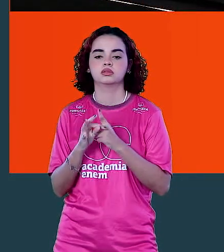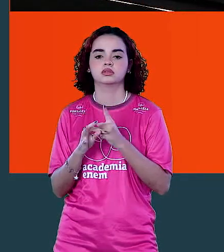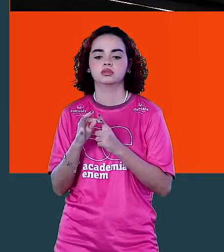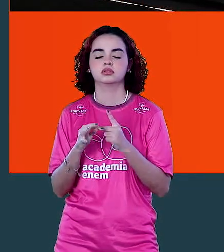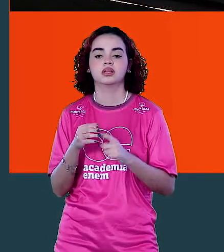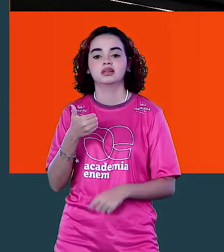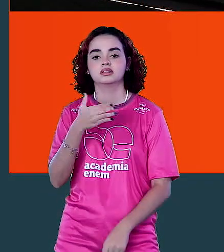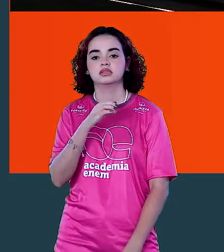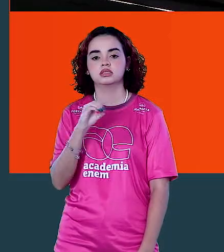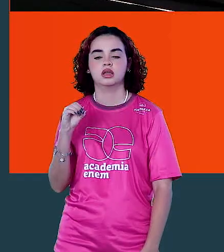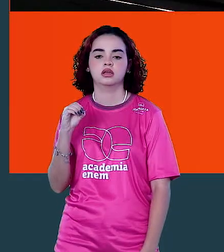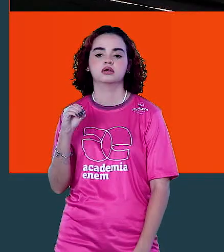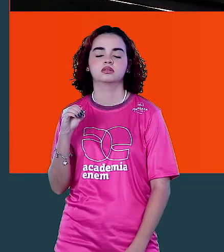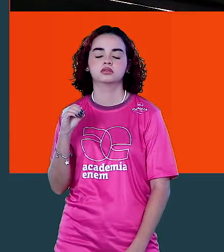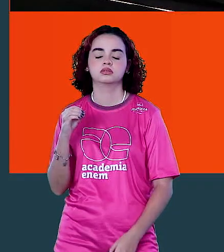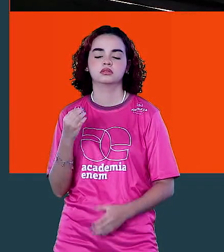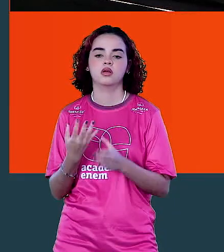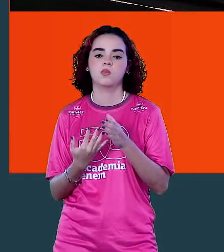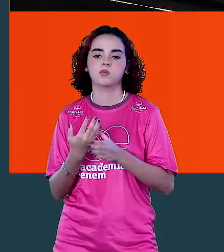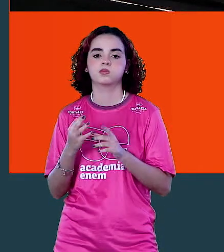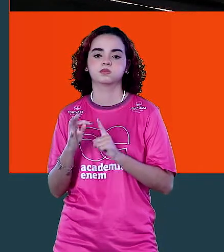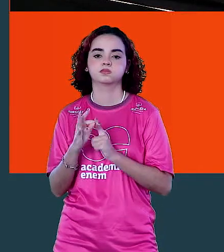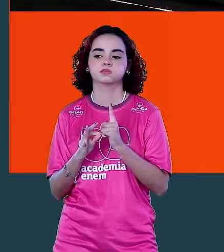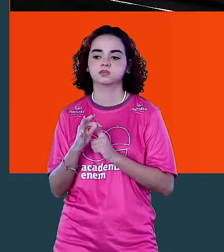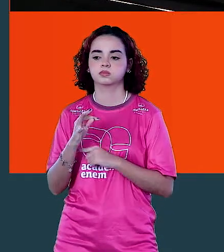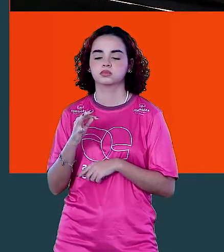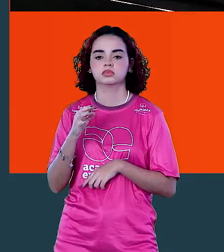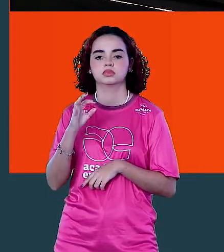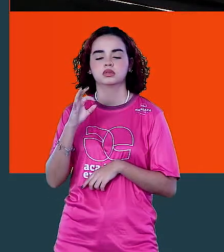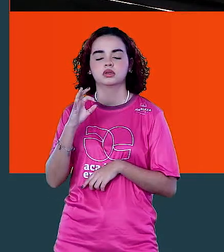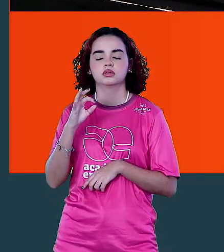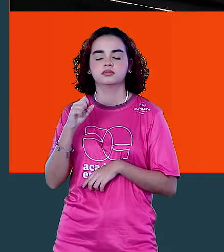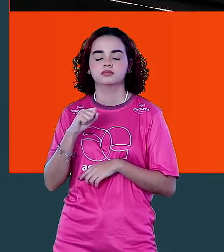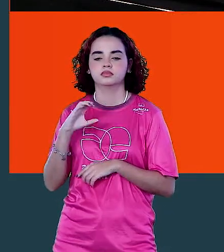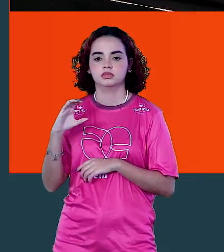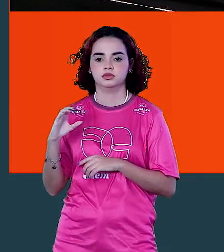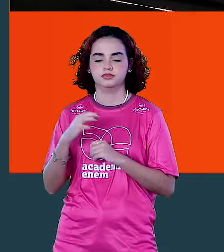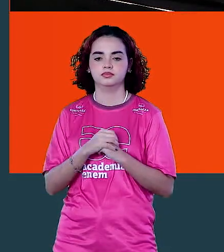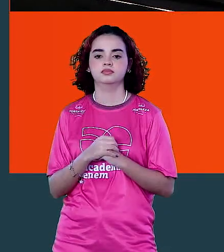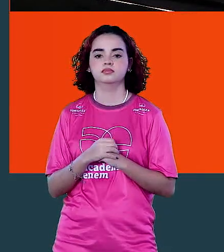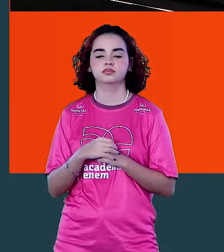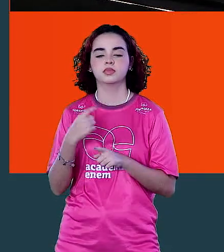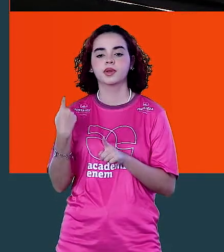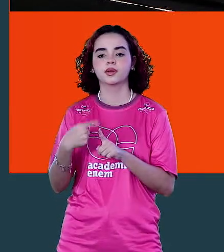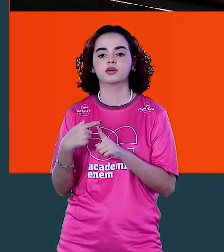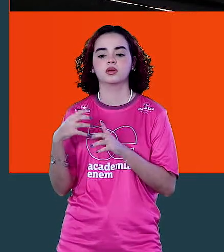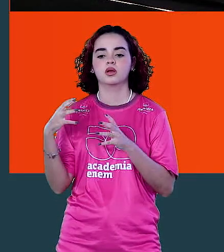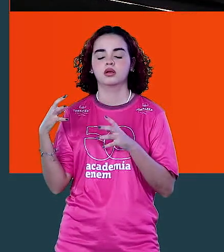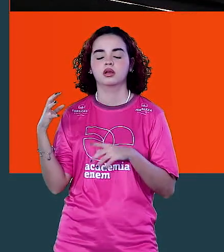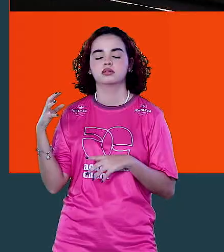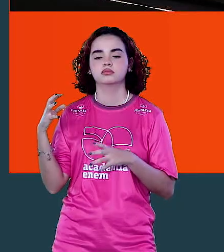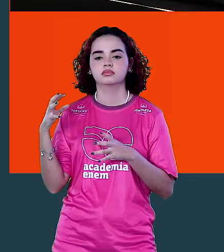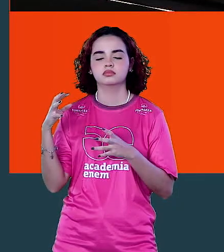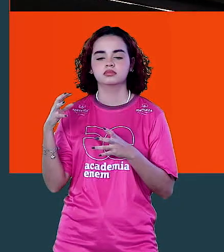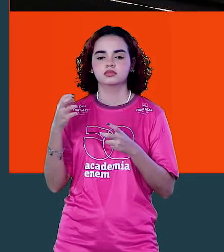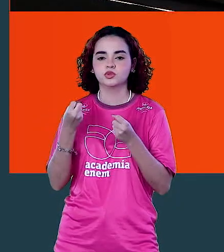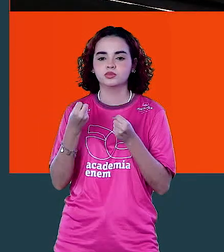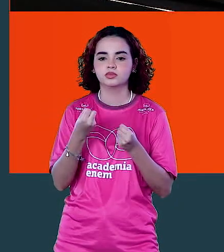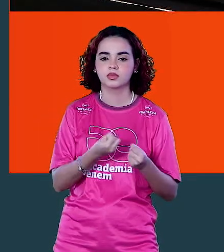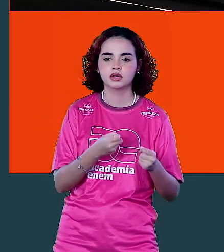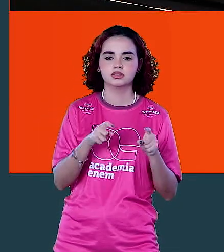Celsius, certo? Mas por que ela entra nessa temperatura? Por conta da pressão e por conta das interações que existem entre